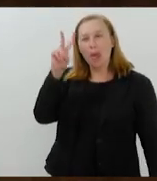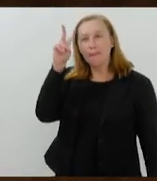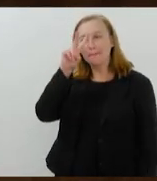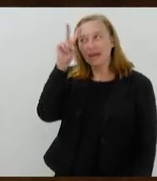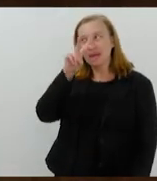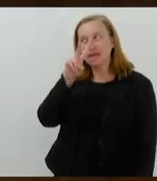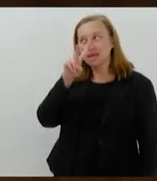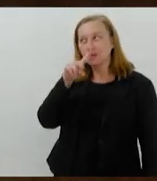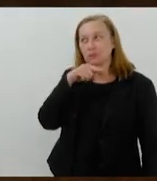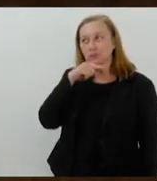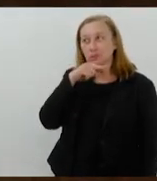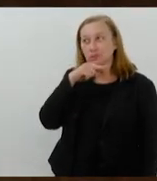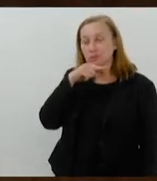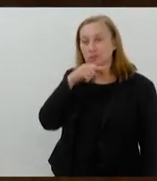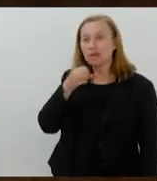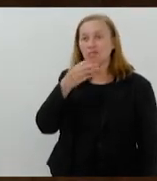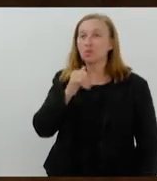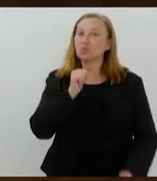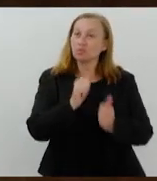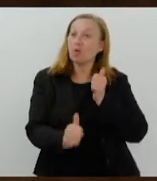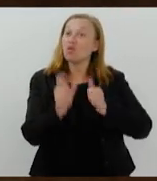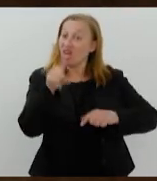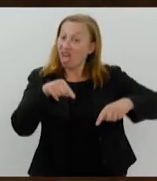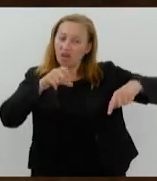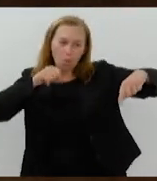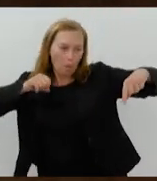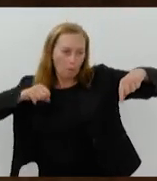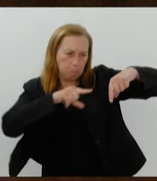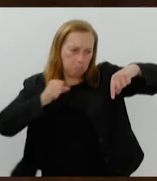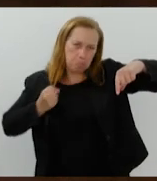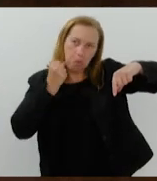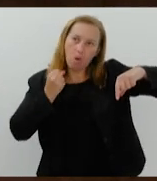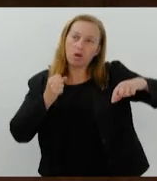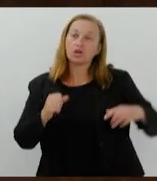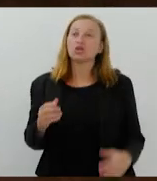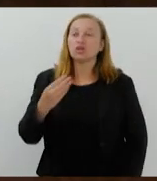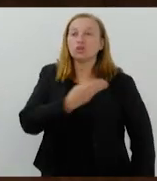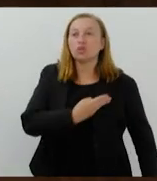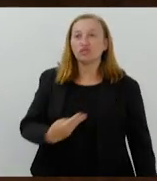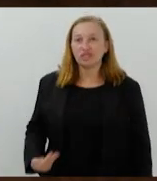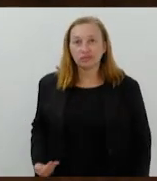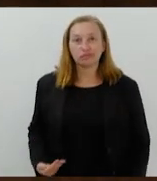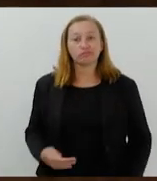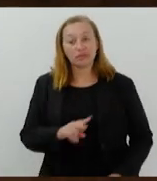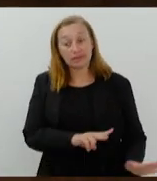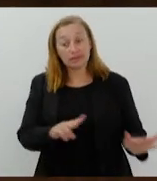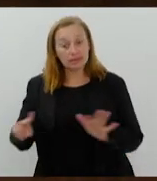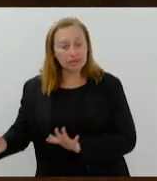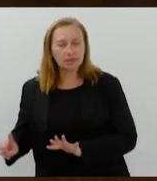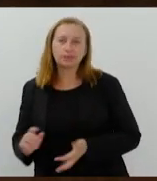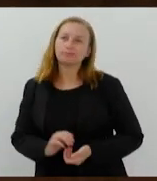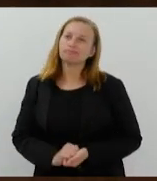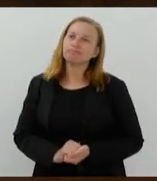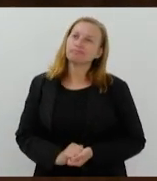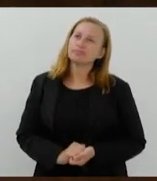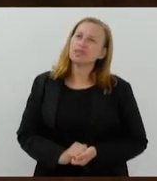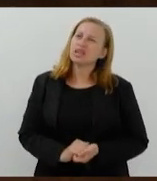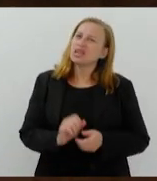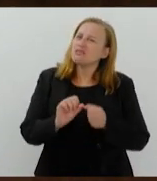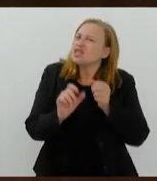que alimenta o futebol, que é o gol. E o governador, essa semana, ele fez um